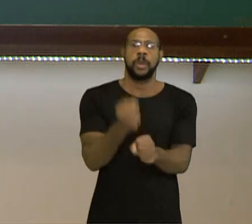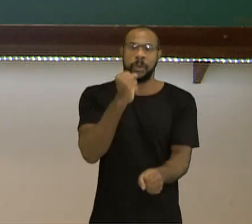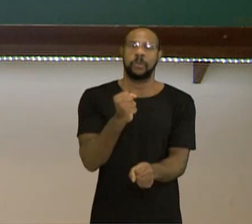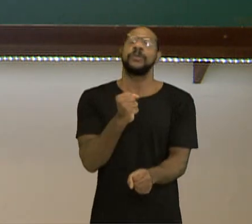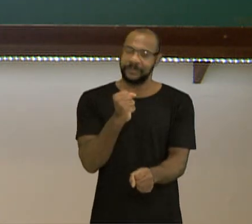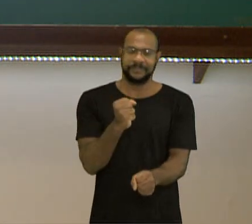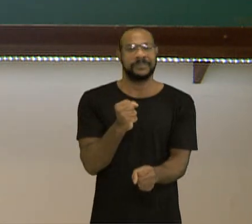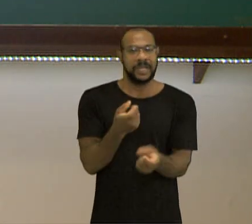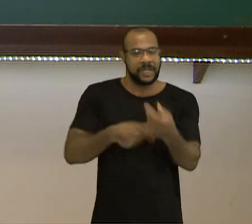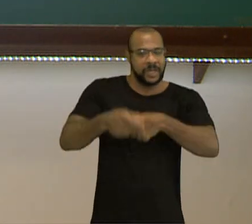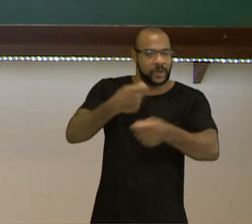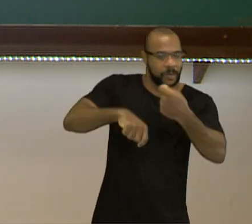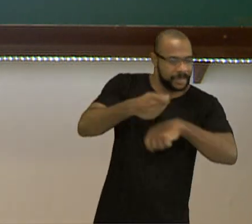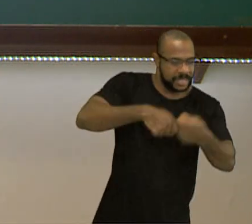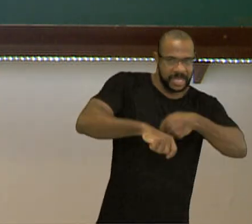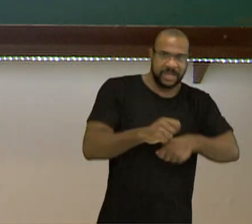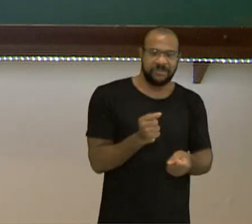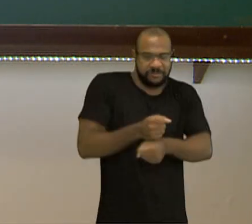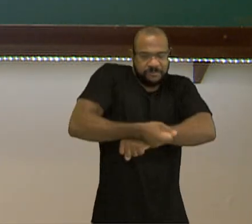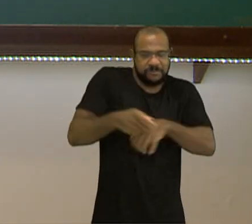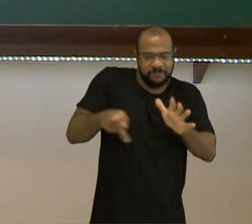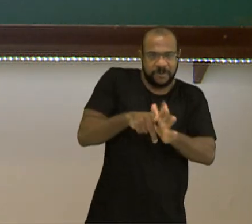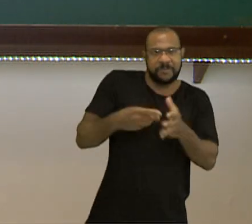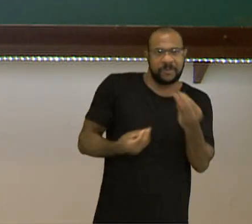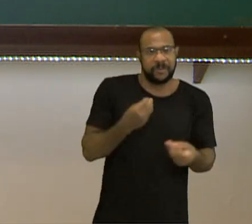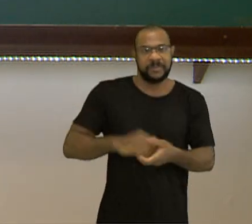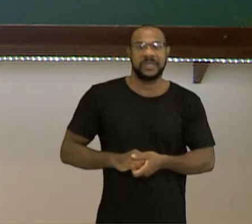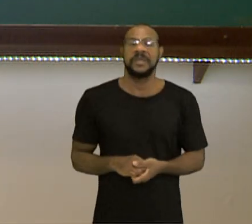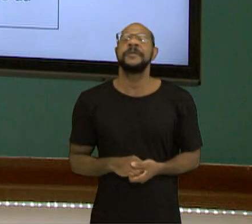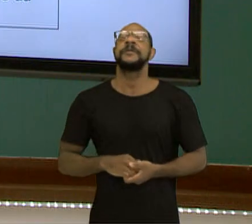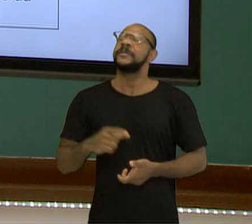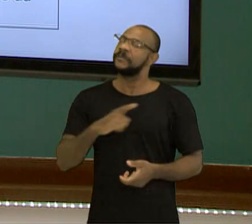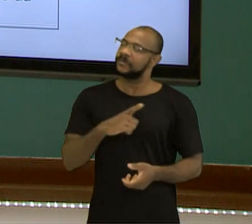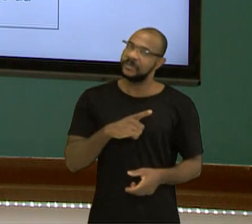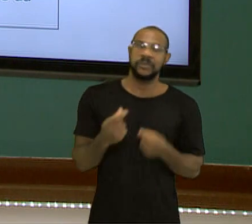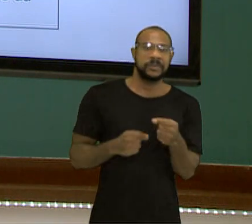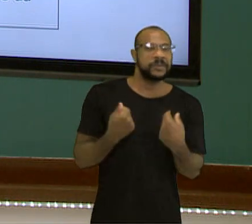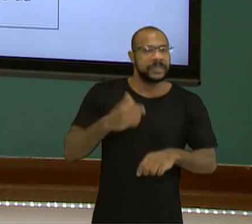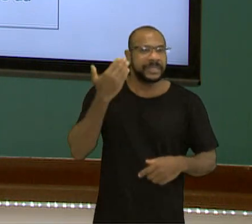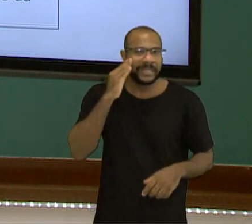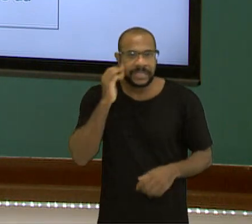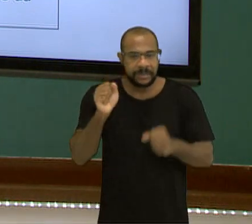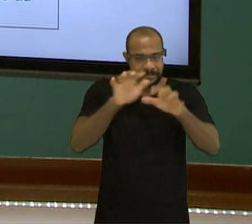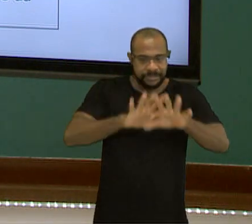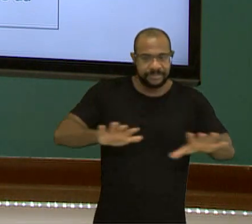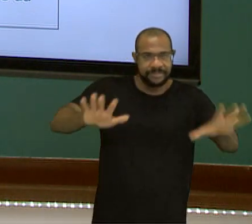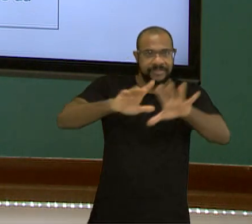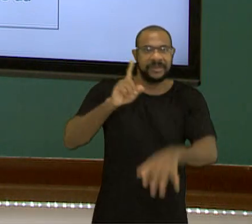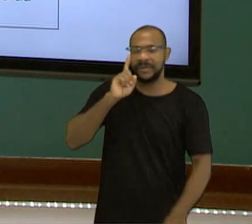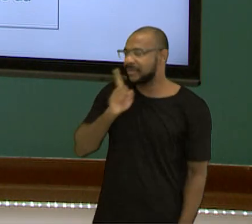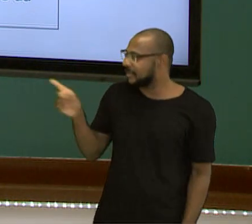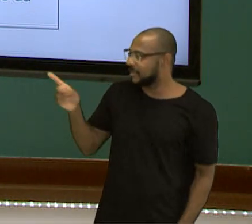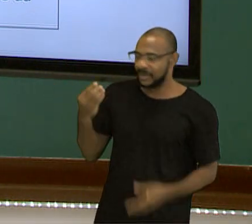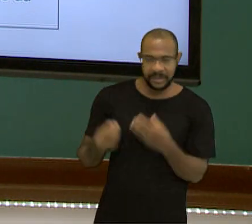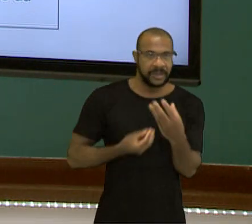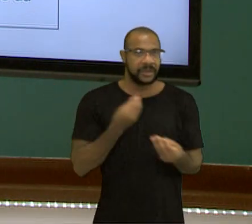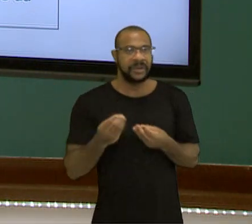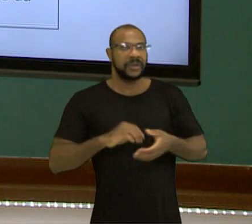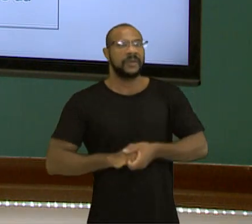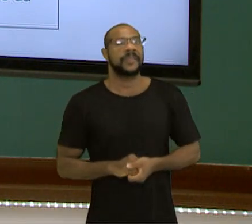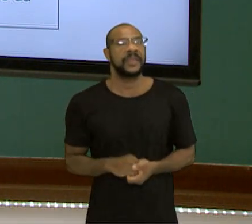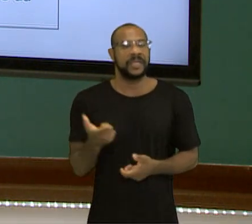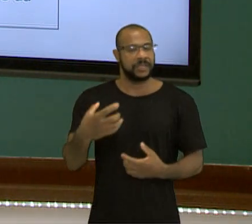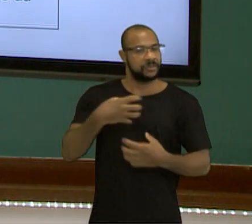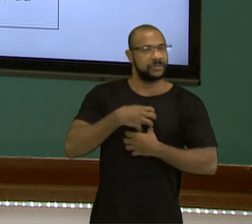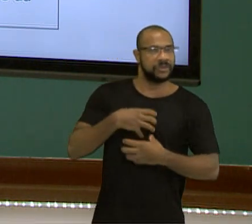esses comerciantes de escravos. Então a gente tem esse esquema para que a gente possa entender um pouco mais essa